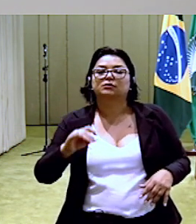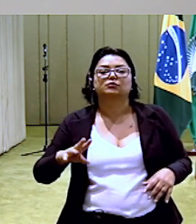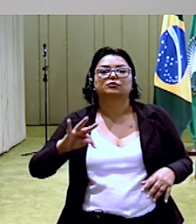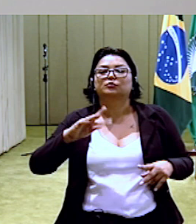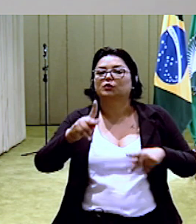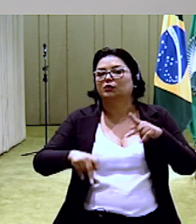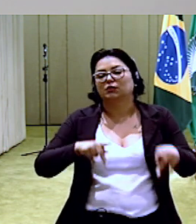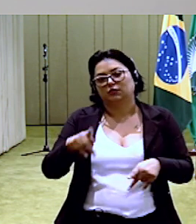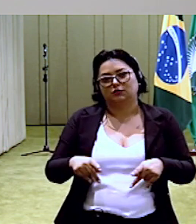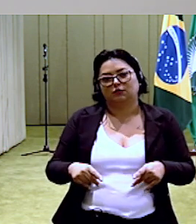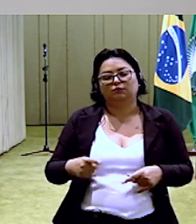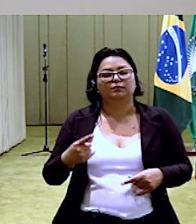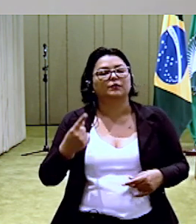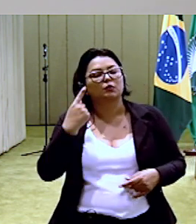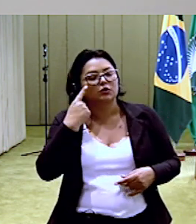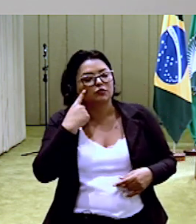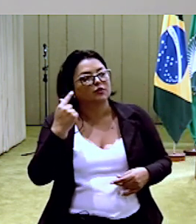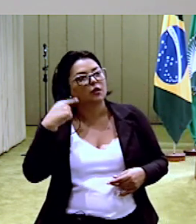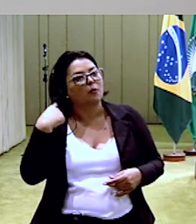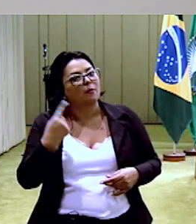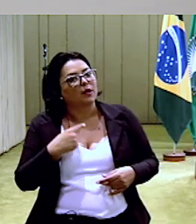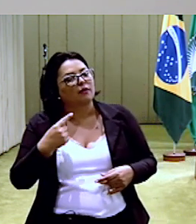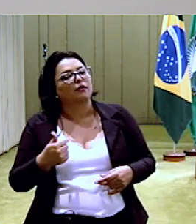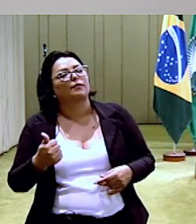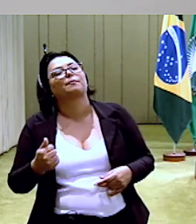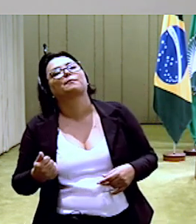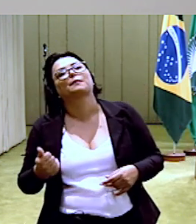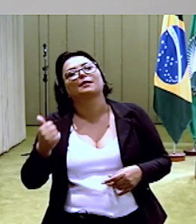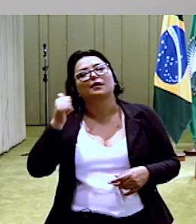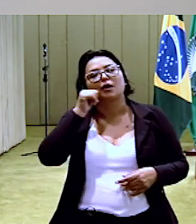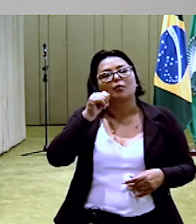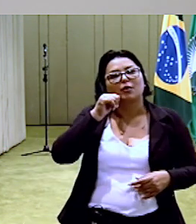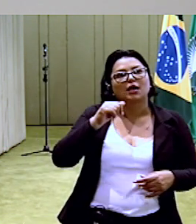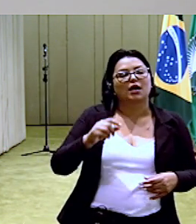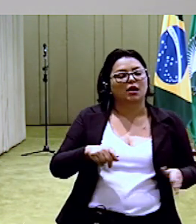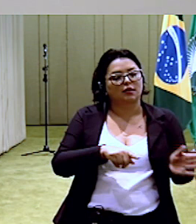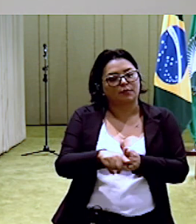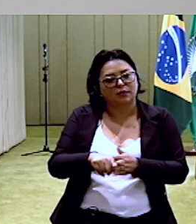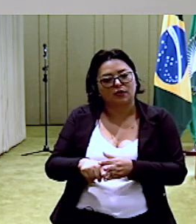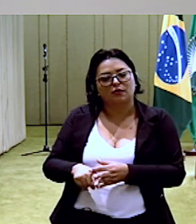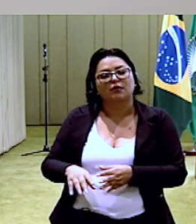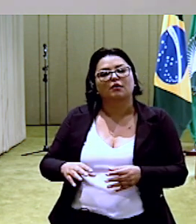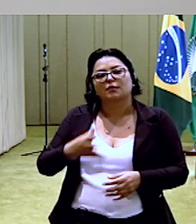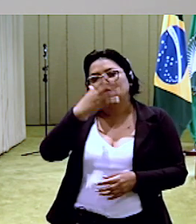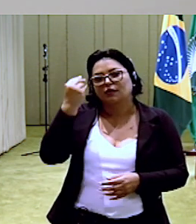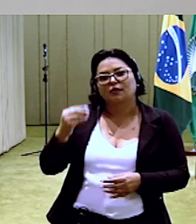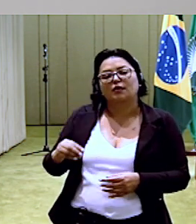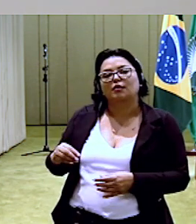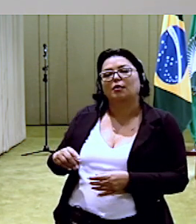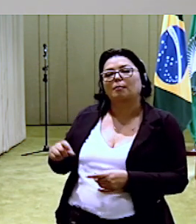gente, no linguajar do mercado financeiro, também estamos deixando PIB e desenvolvimento na mesa. Na